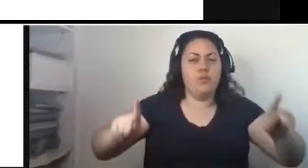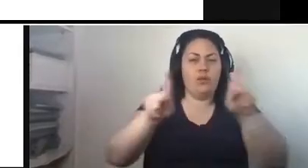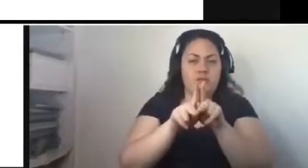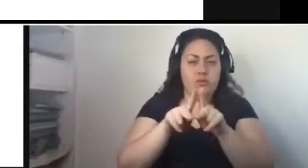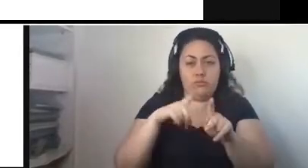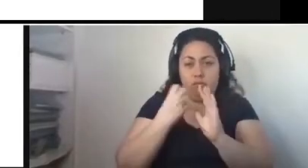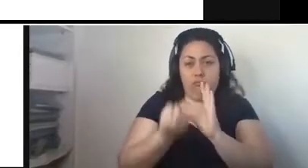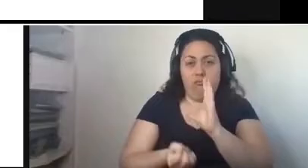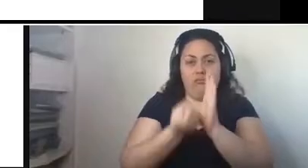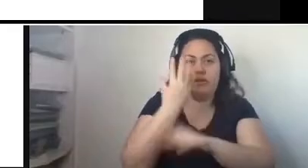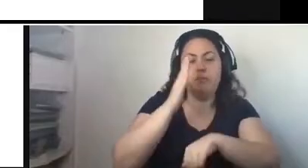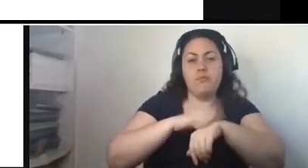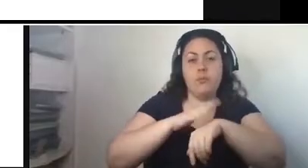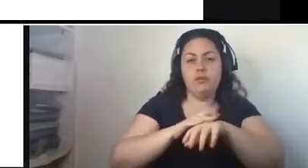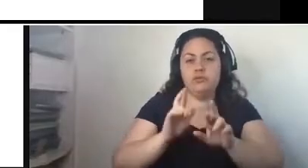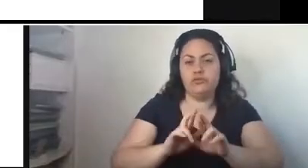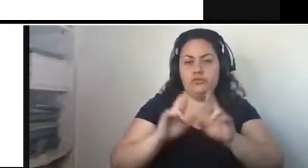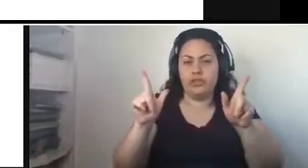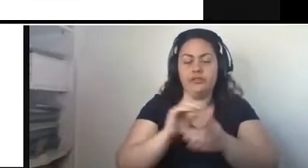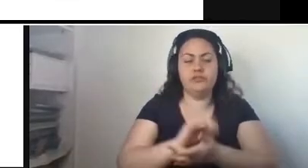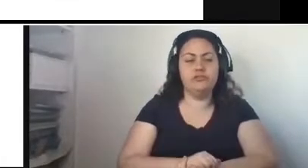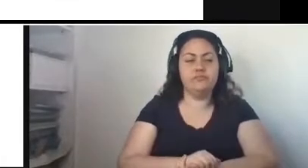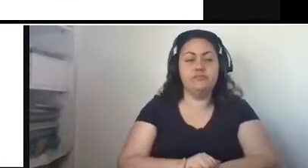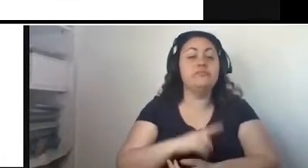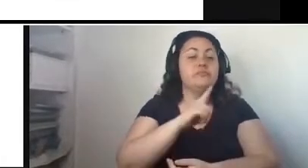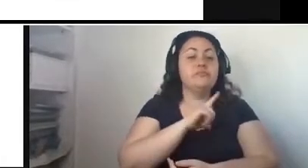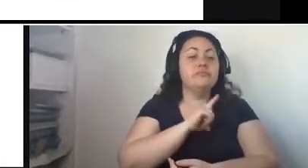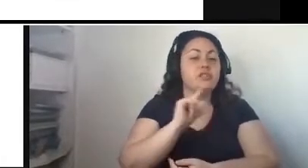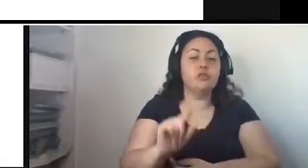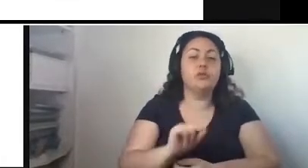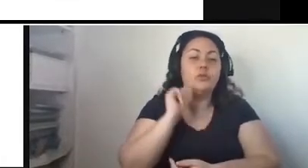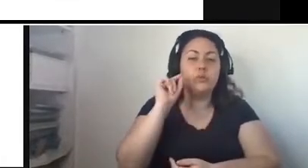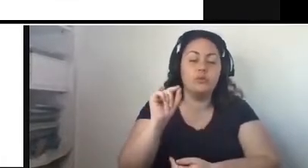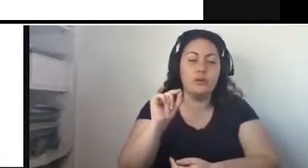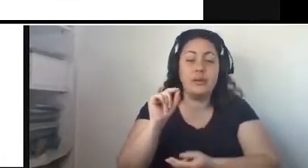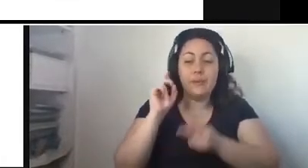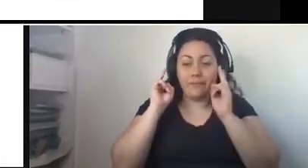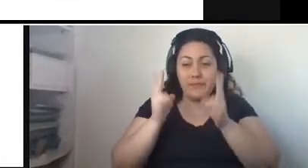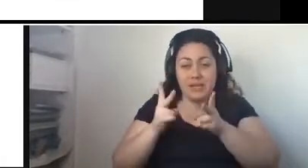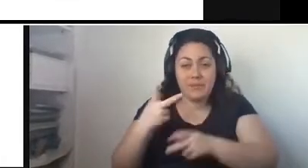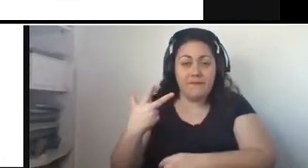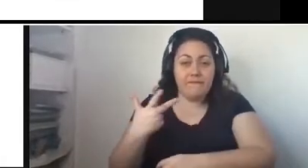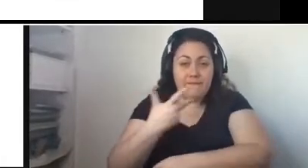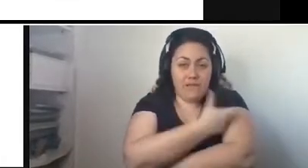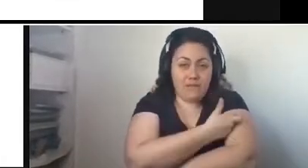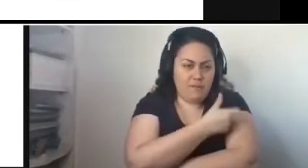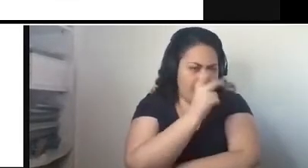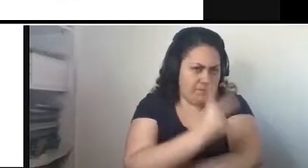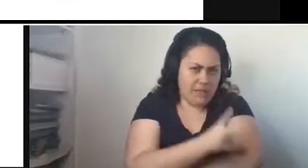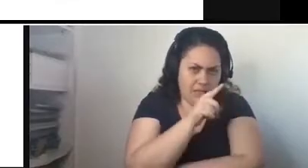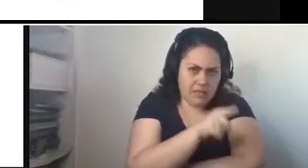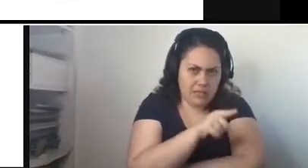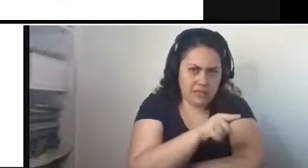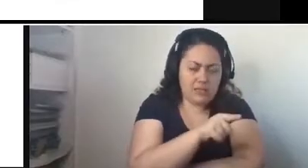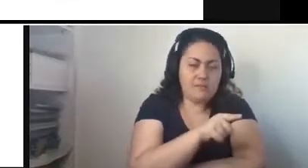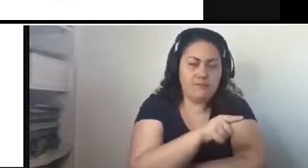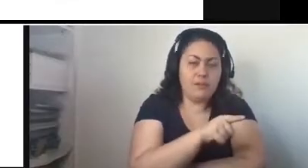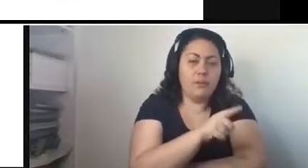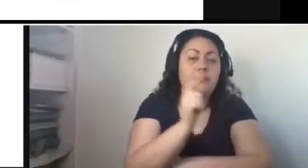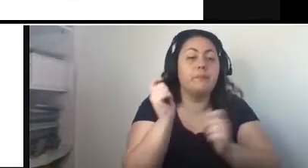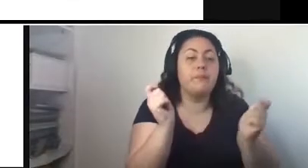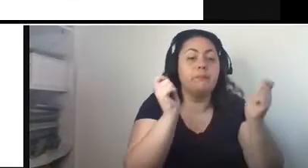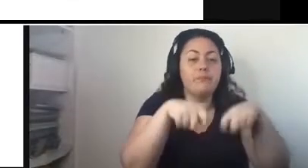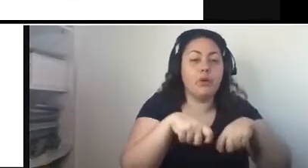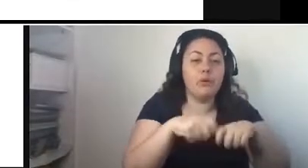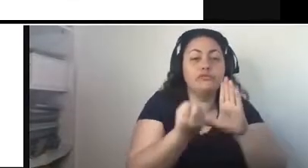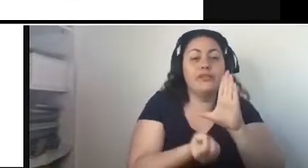situações diferentes. A gente tem uma situação em que a mesma vacina pode gerar